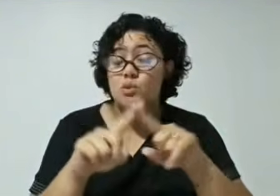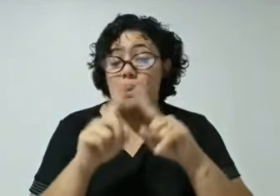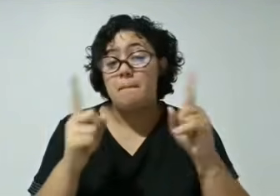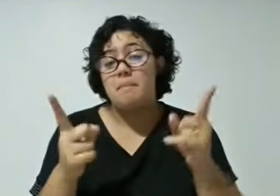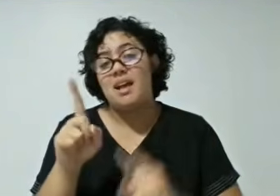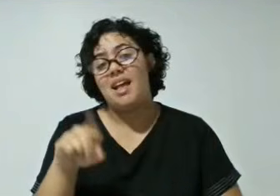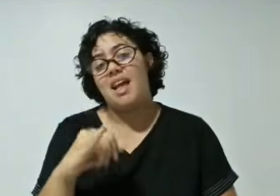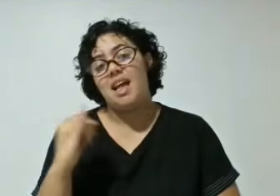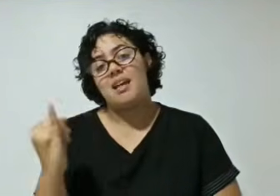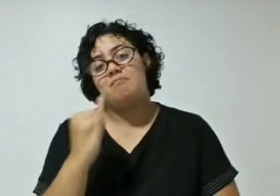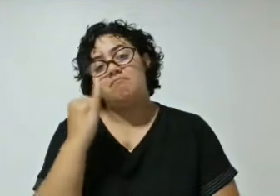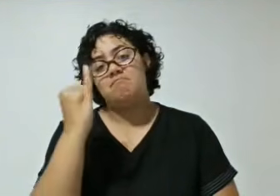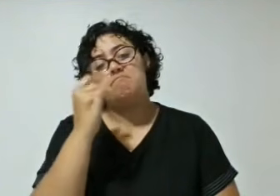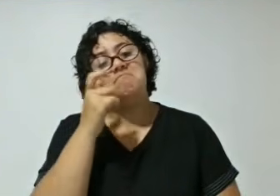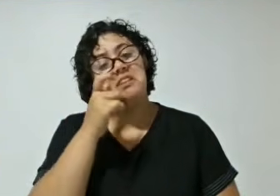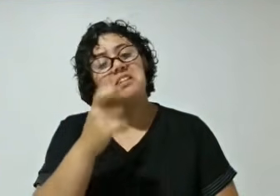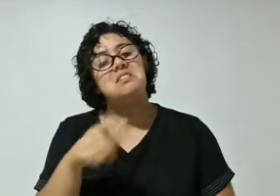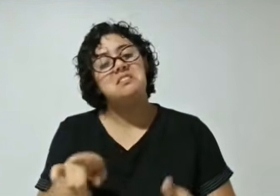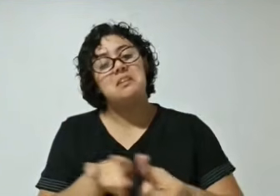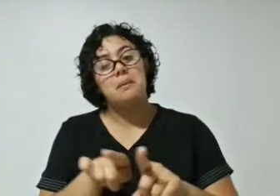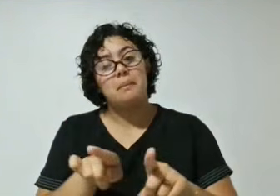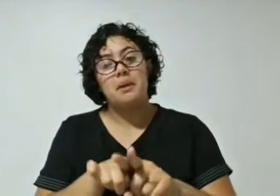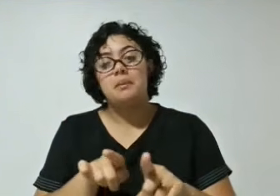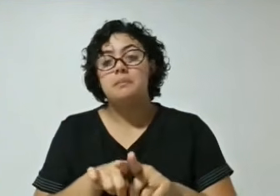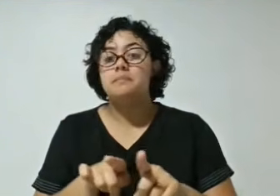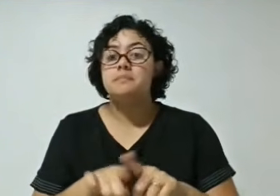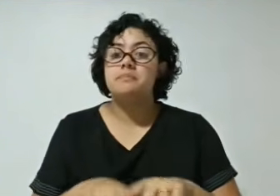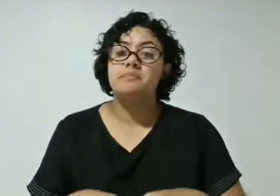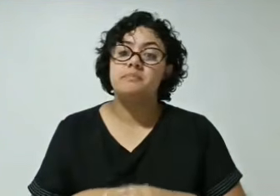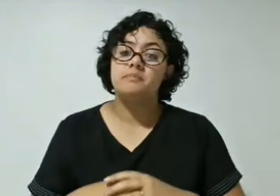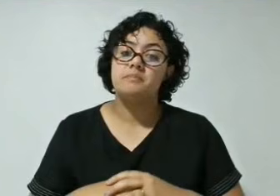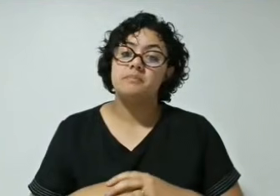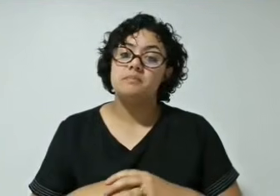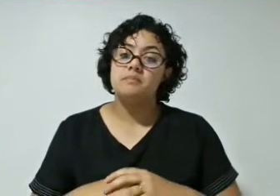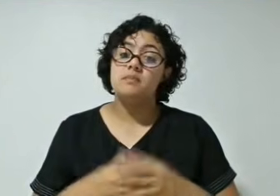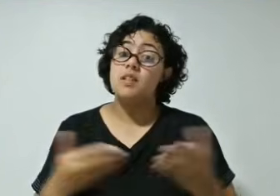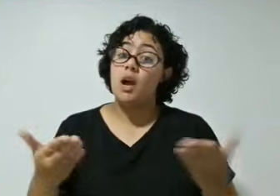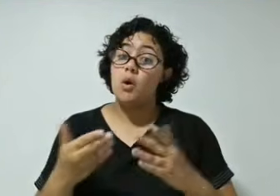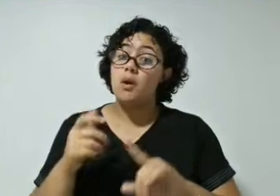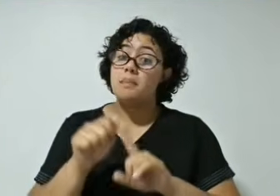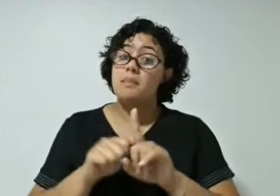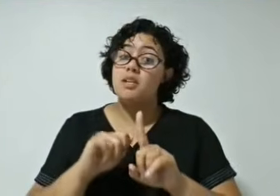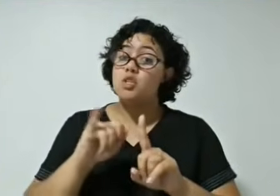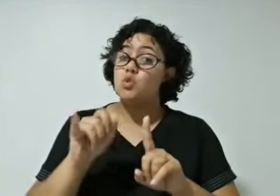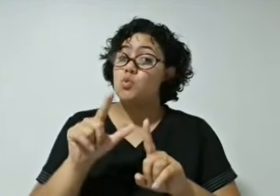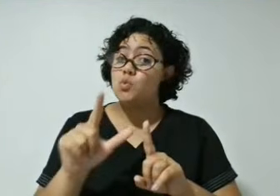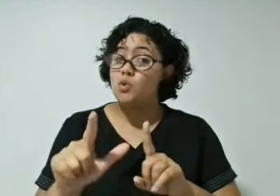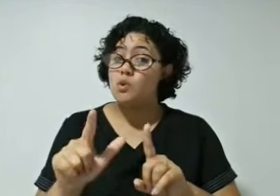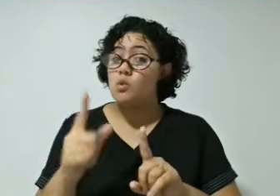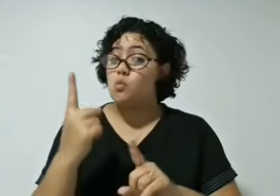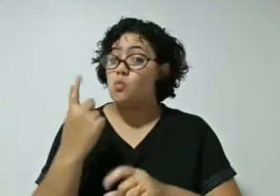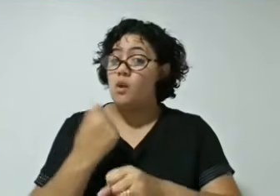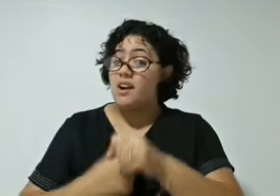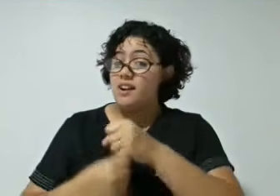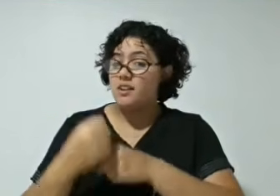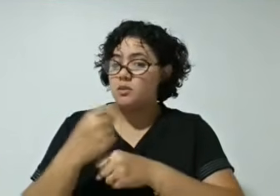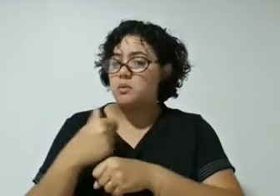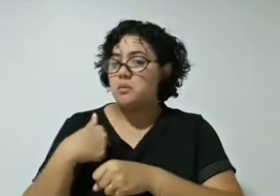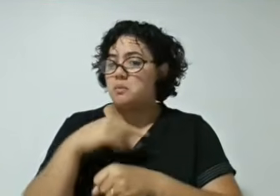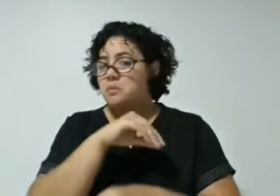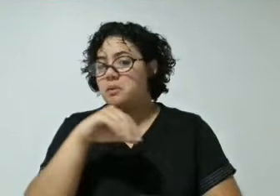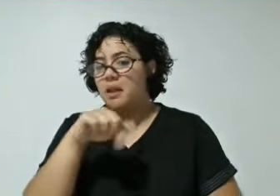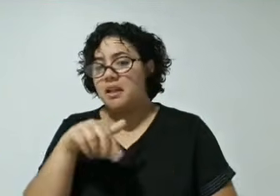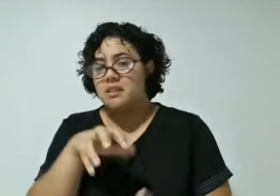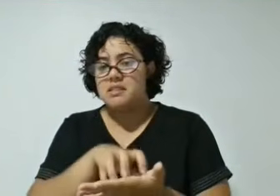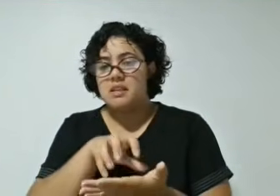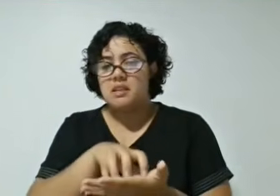bem interessante, tem sido um ano, agora em julho vai fazer um ano que eu estou na coordenação do Centro Cultural São Bernardo. Foi um